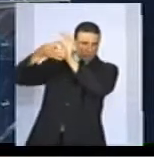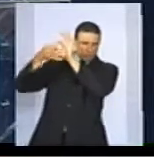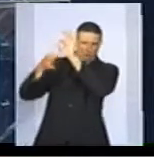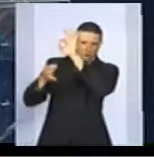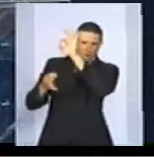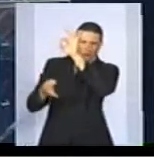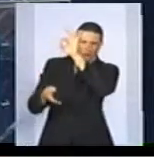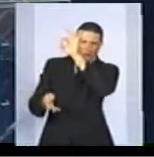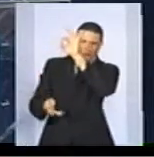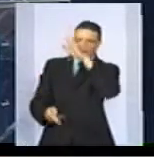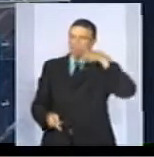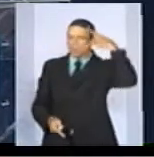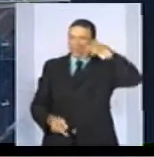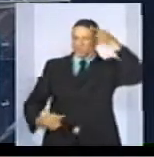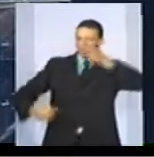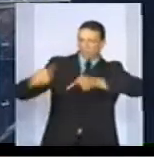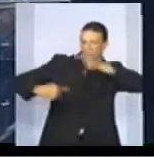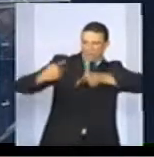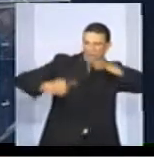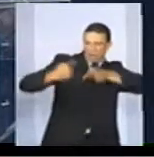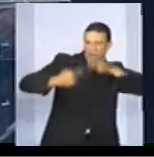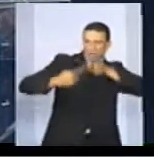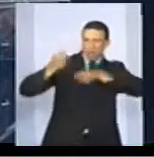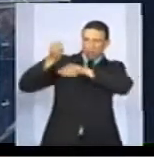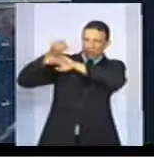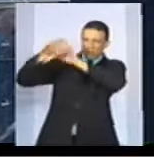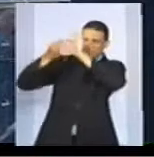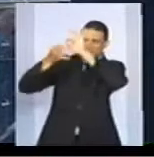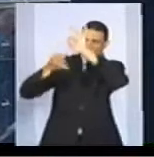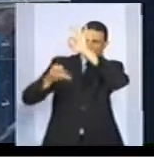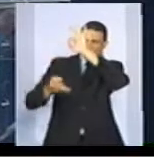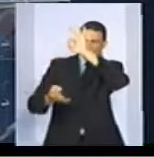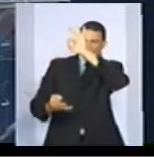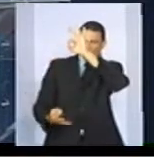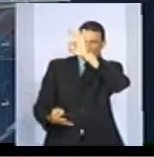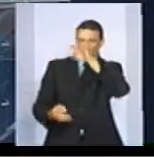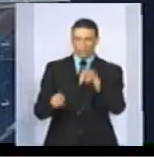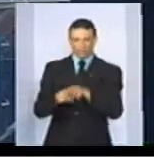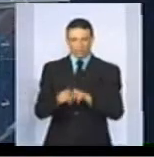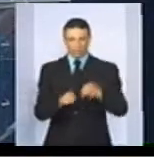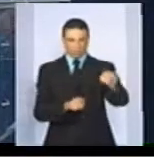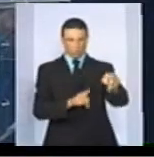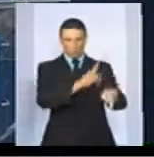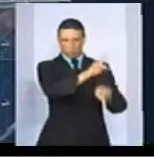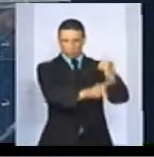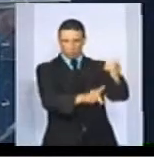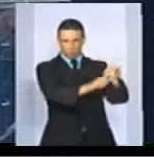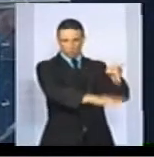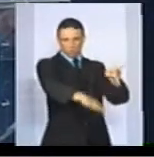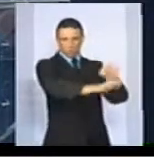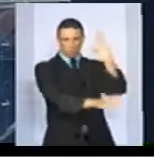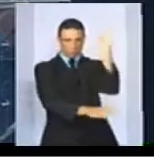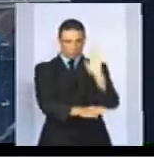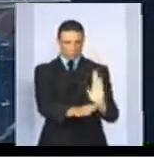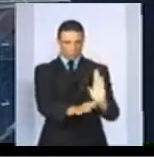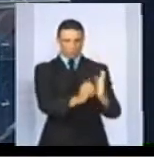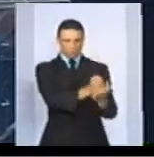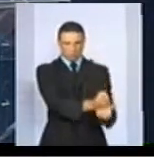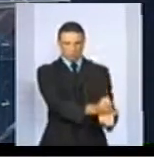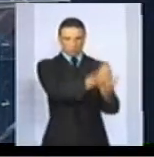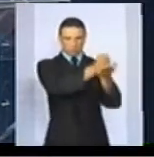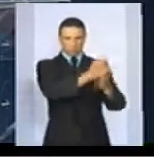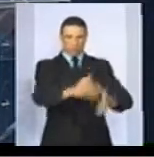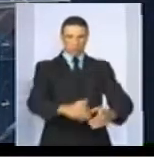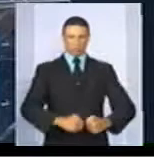político em que nós o povo brasileiro nos erguemos e